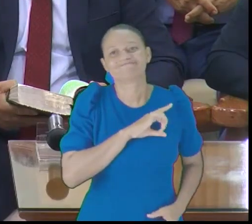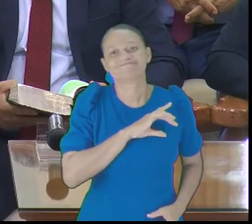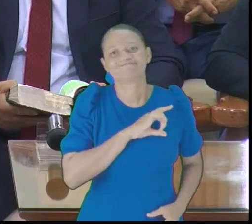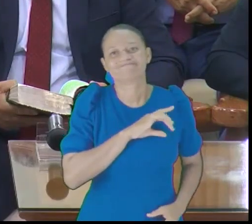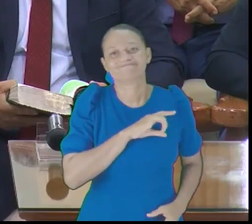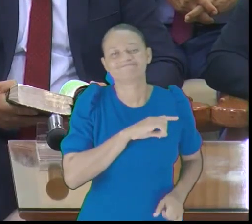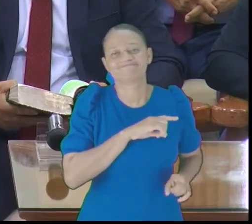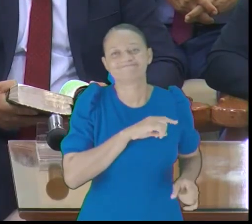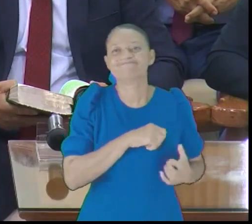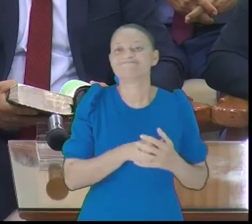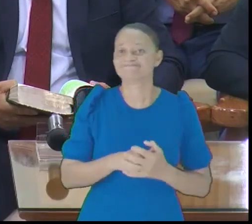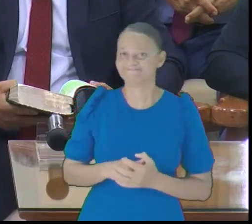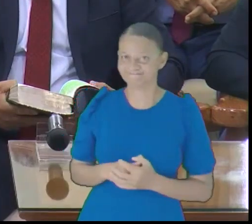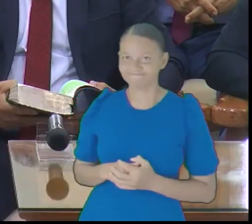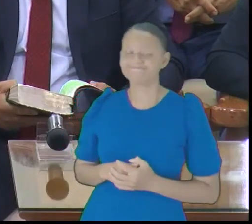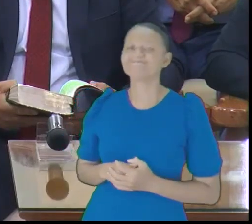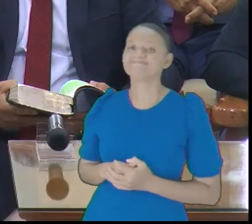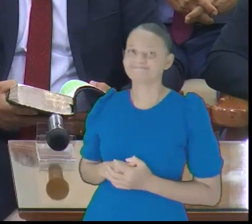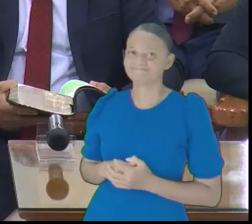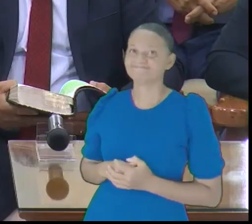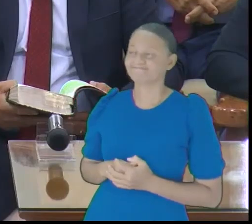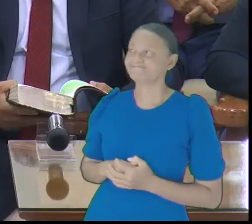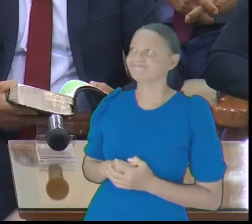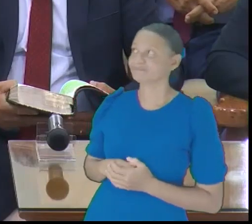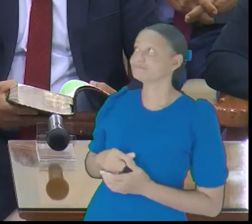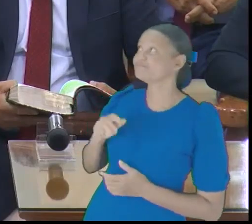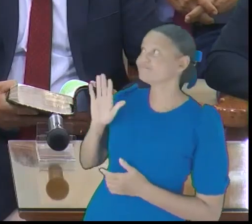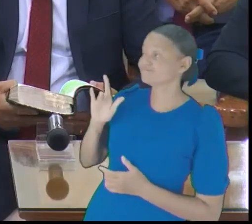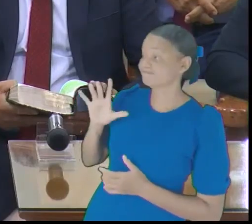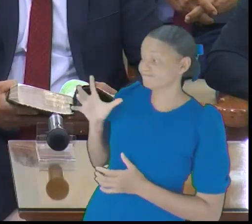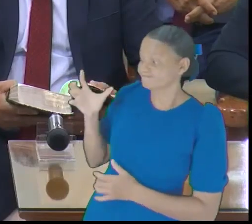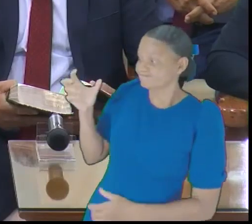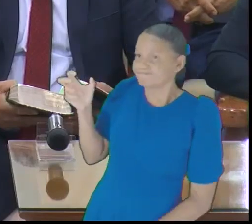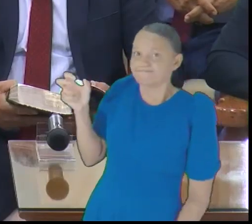Ela estava dizendo: eu estou com medo.